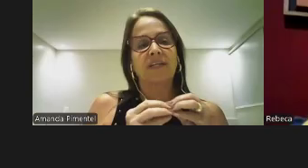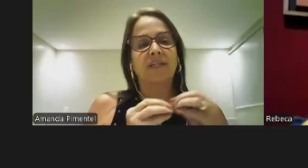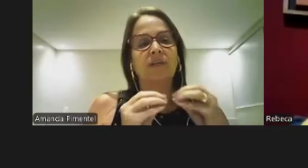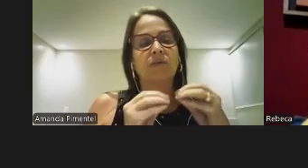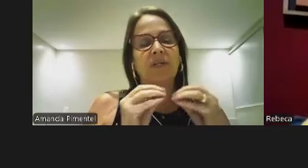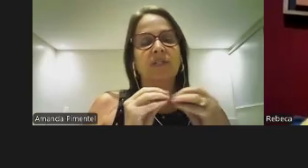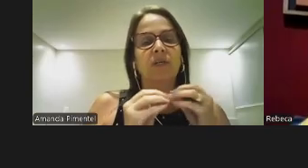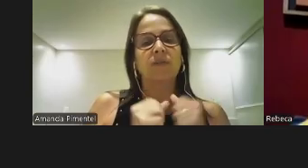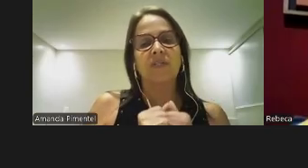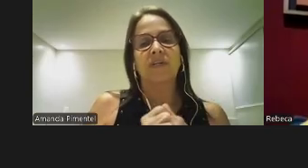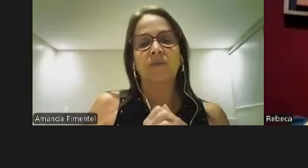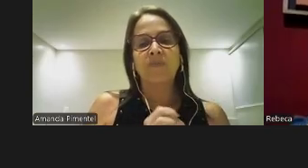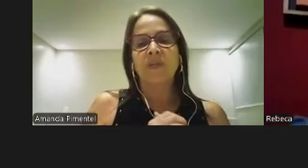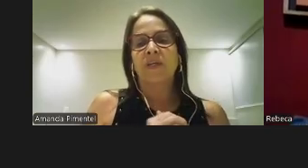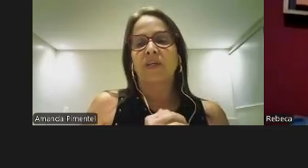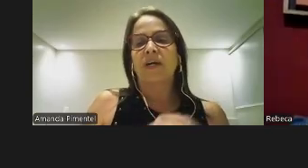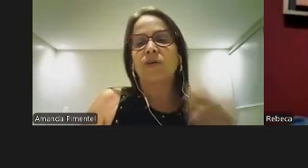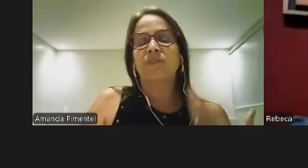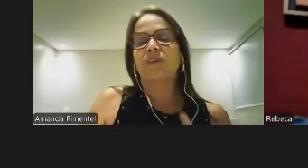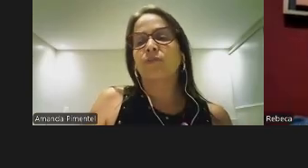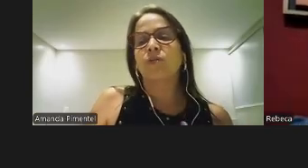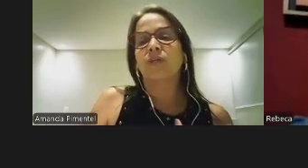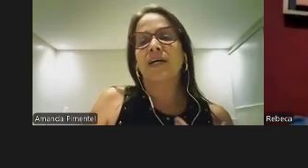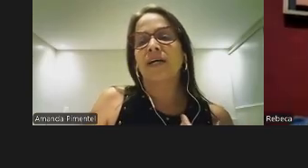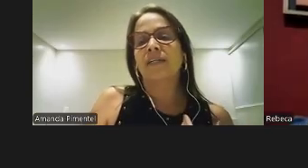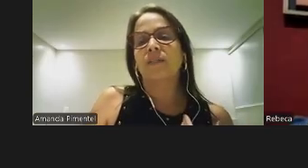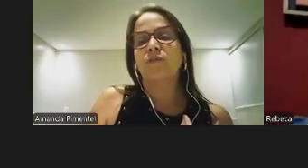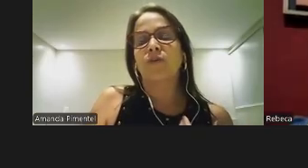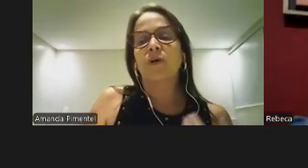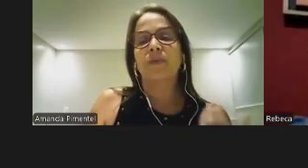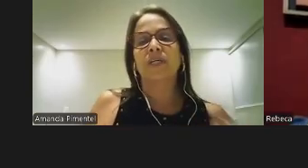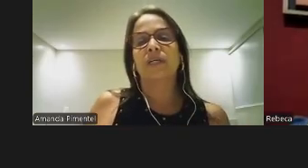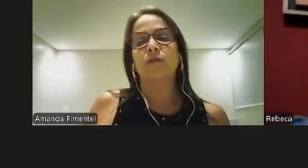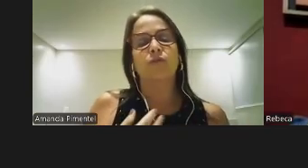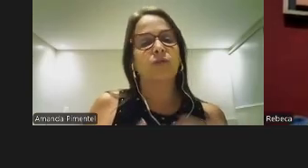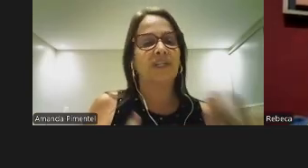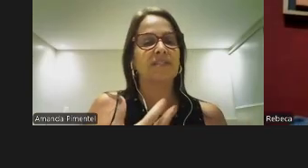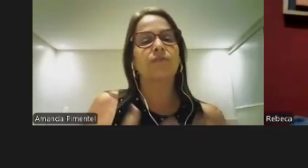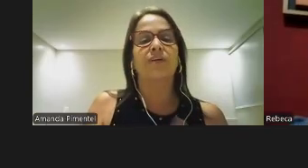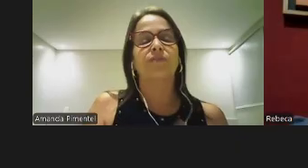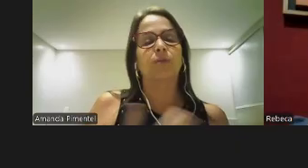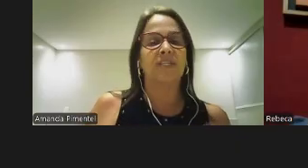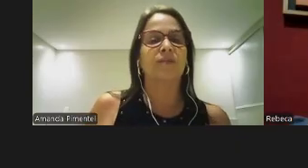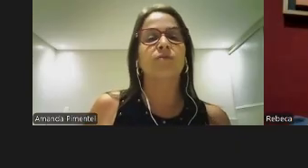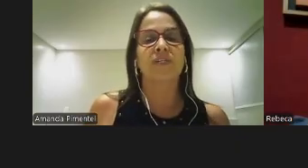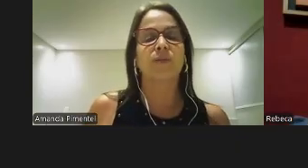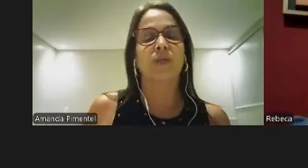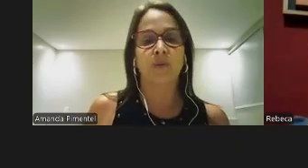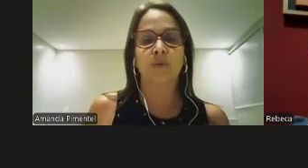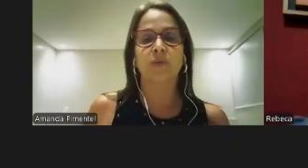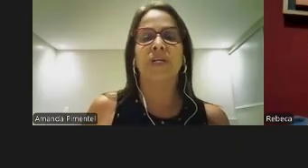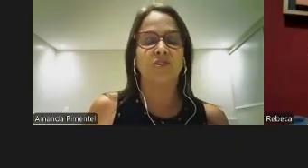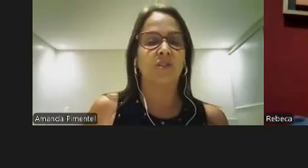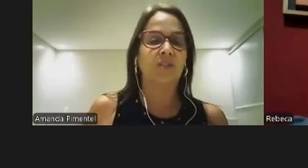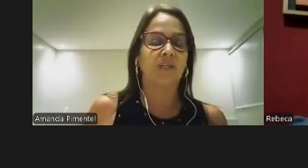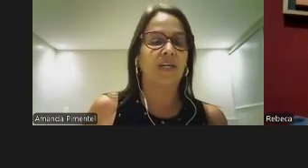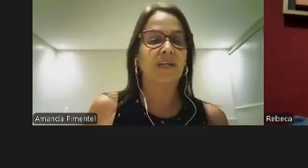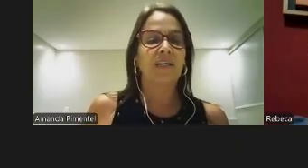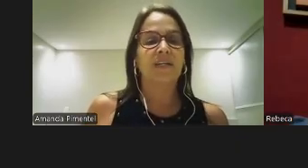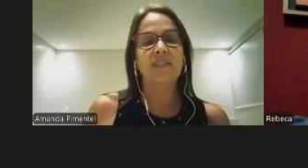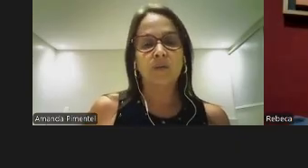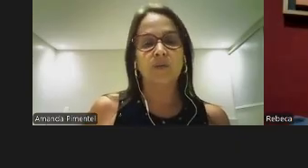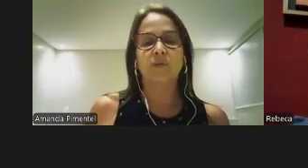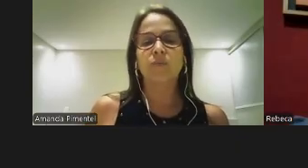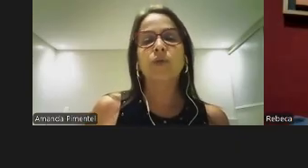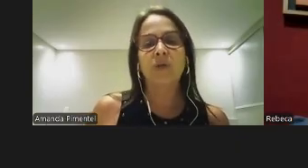eu fiz aqui uma introdução e a coisa vai funcionar de uma forma que eu vou trazer Flavinha para essa conversa o tempo todo para que a gente